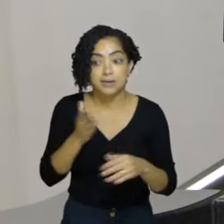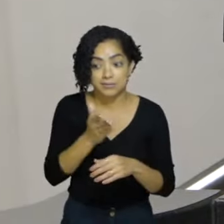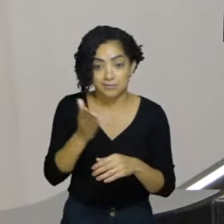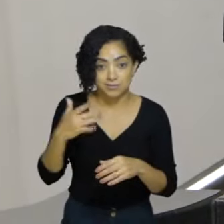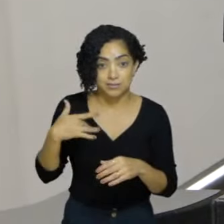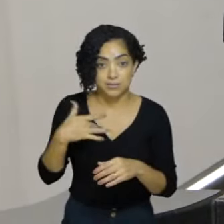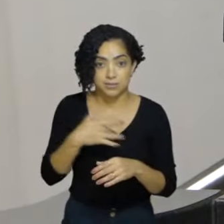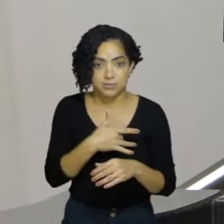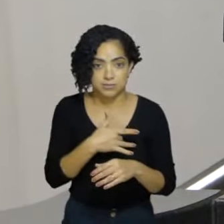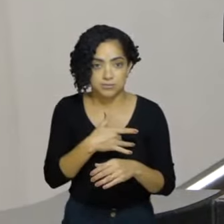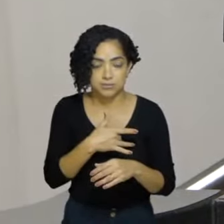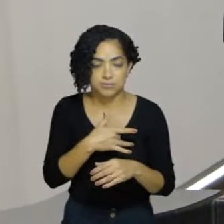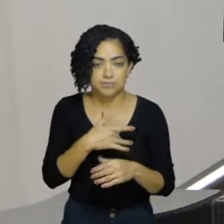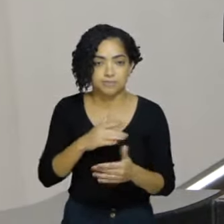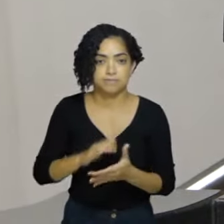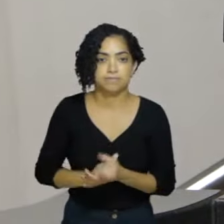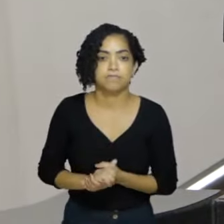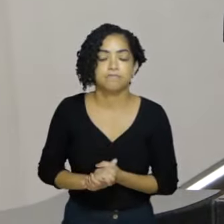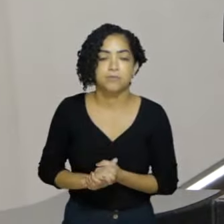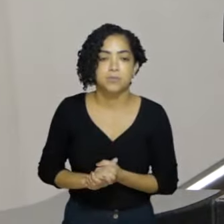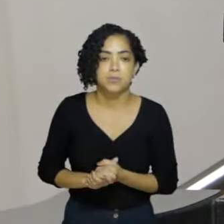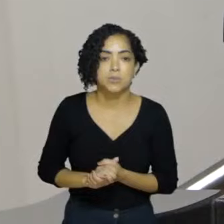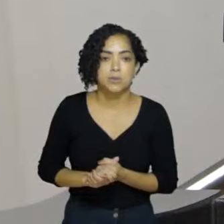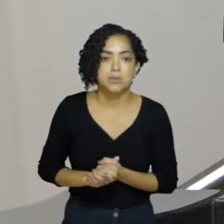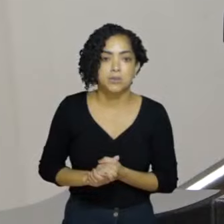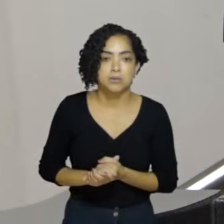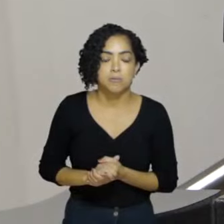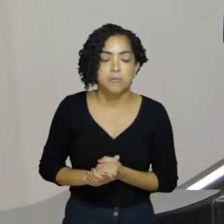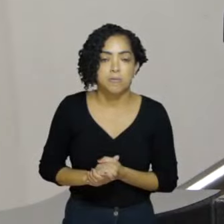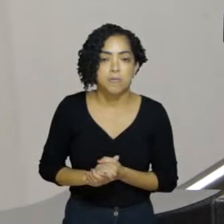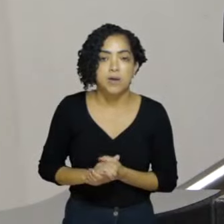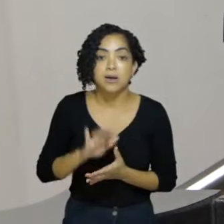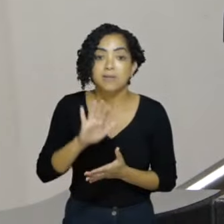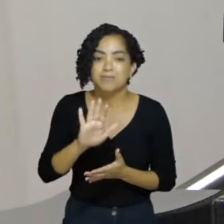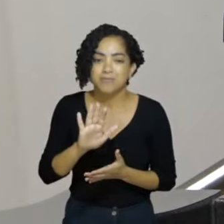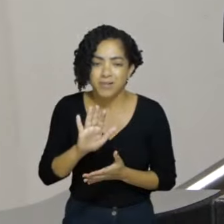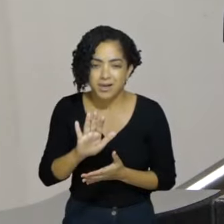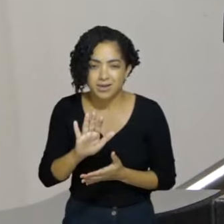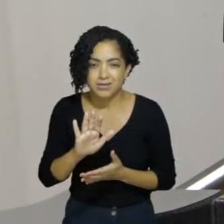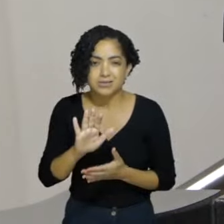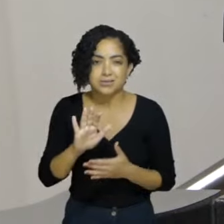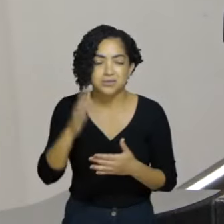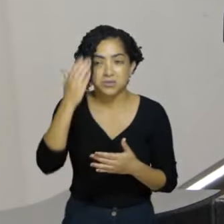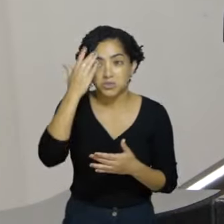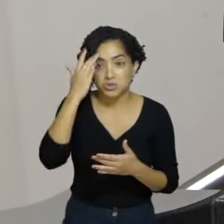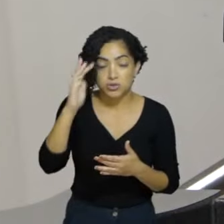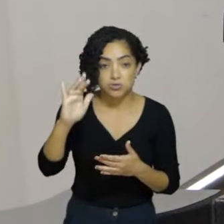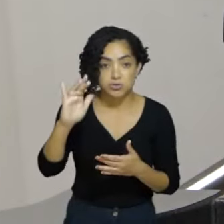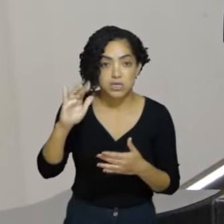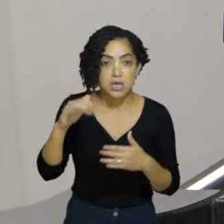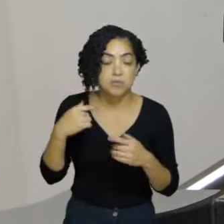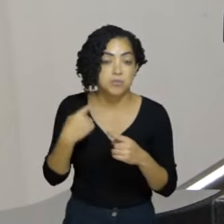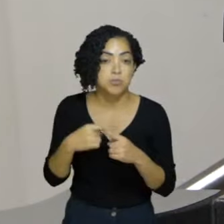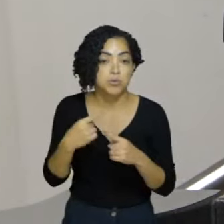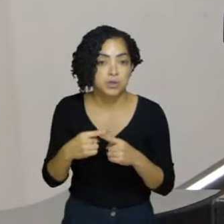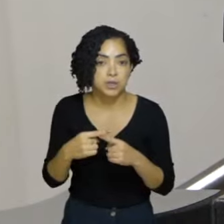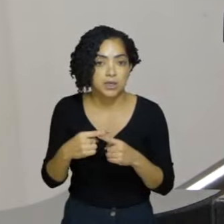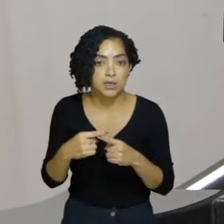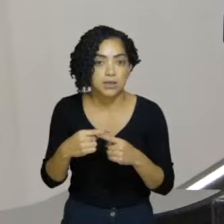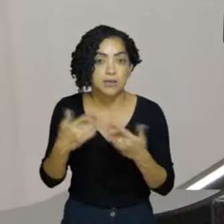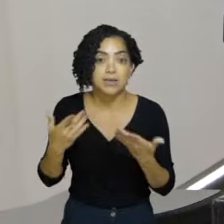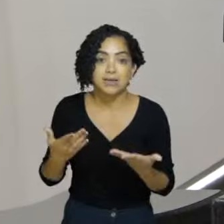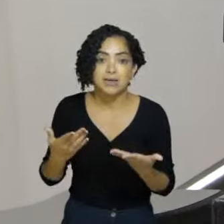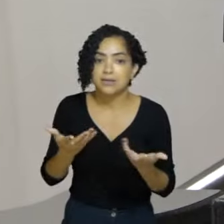é indeterminado, mas por capricho ou sabe-se lá Deus pelo quê, os planos de